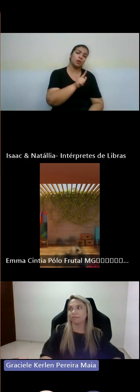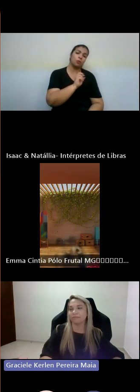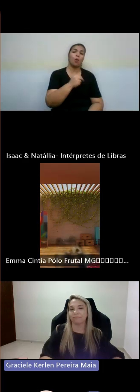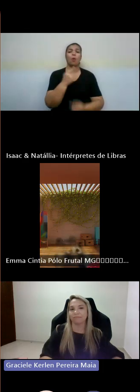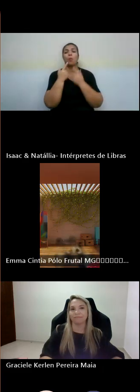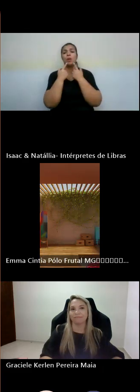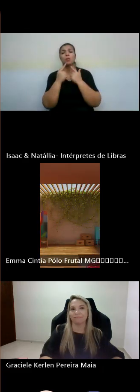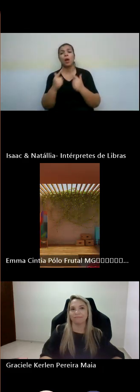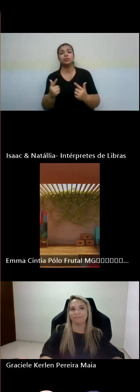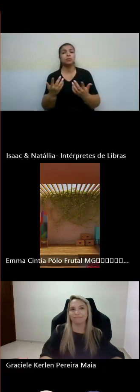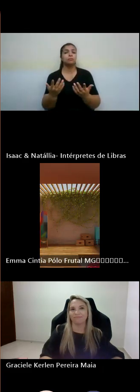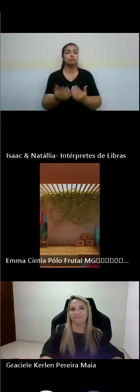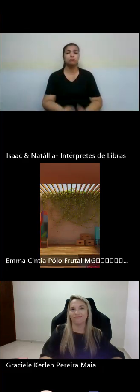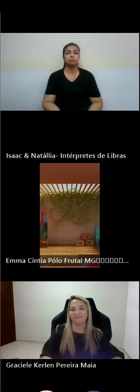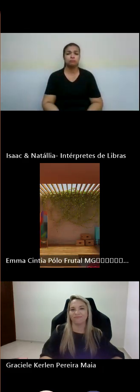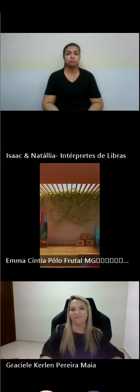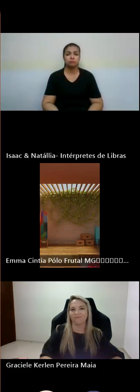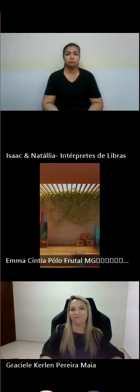gente?